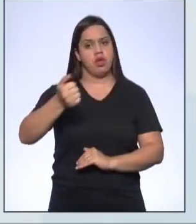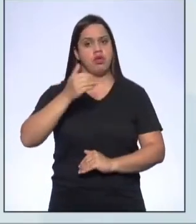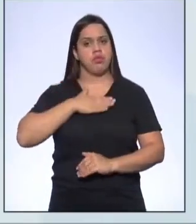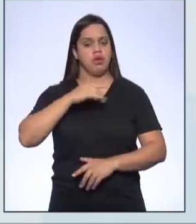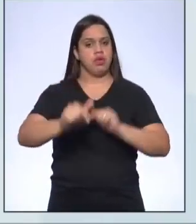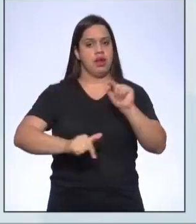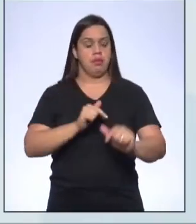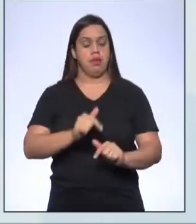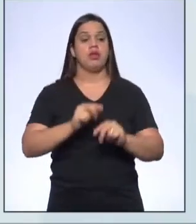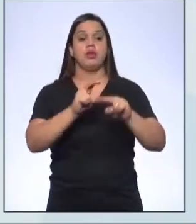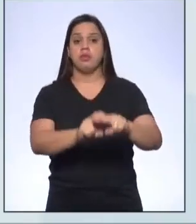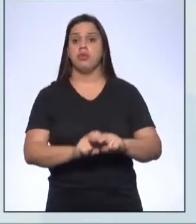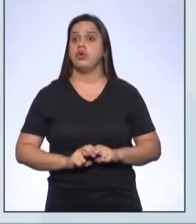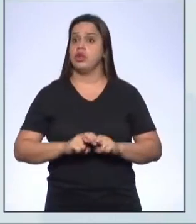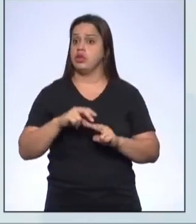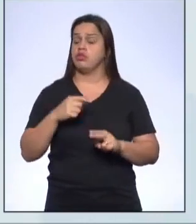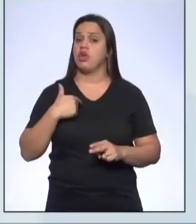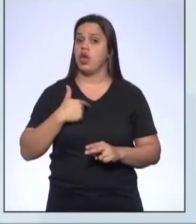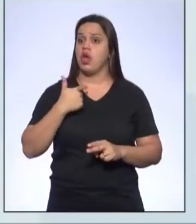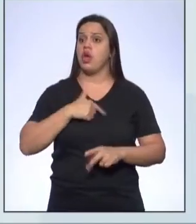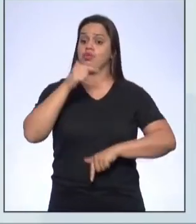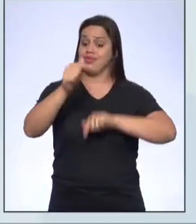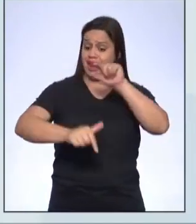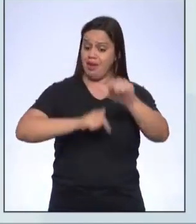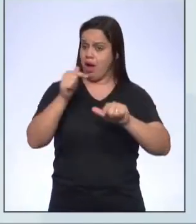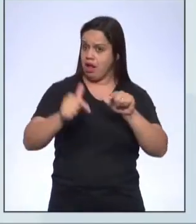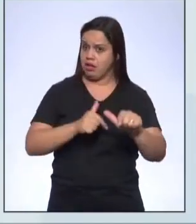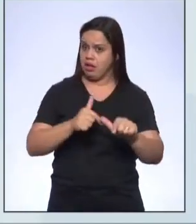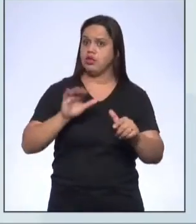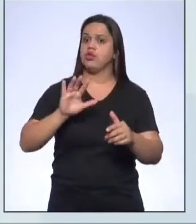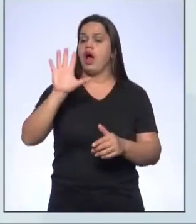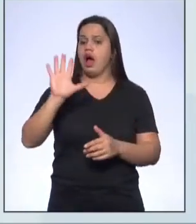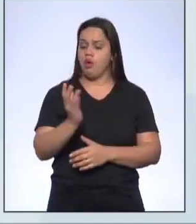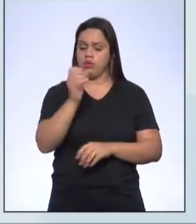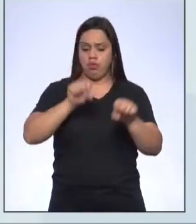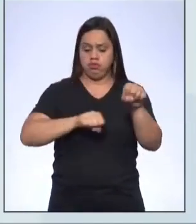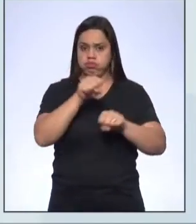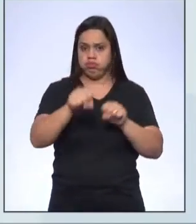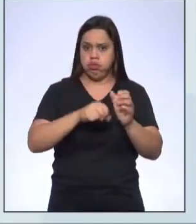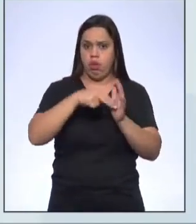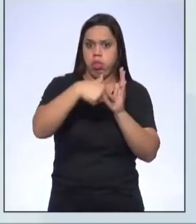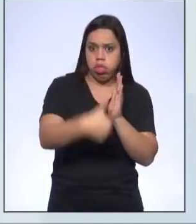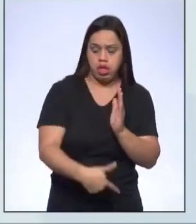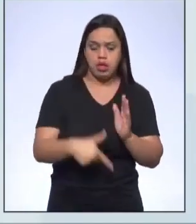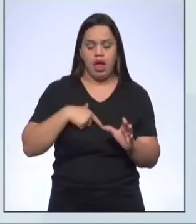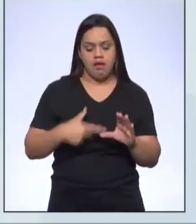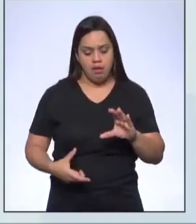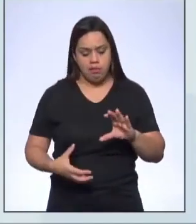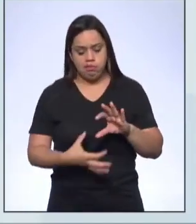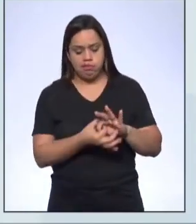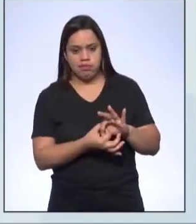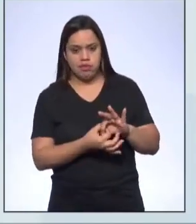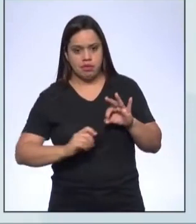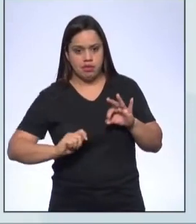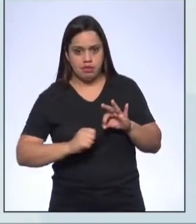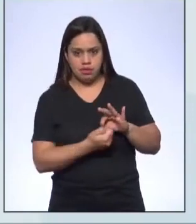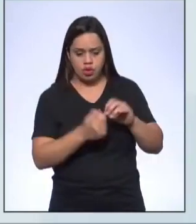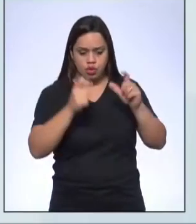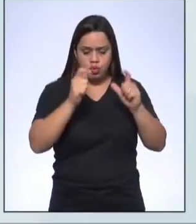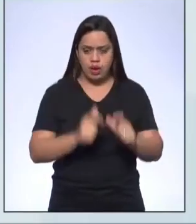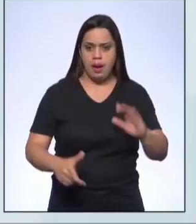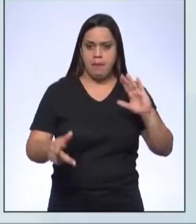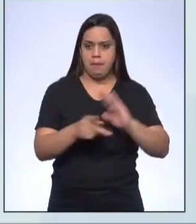foi justamente durante o meu trabalho que o acidente aconteceu. Estava colocando o cadeado nela, no lugar demarcado